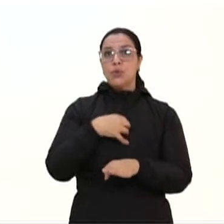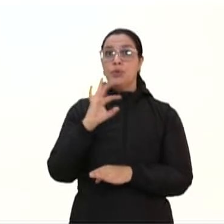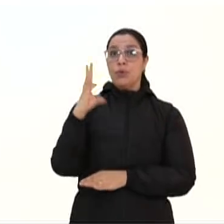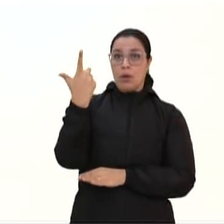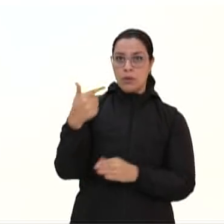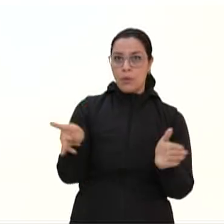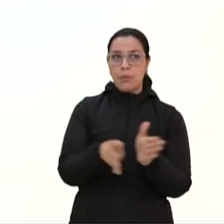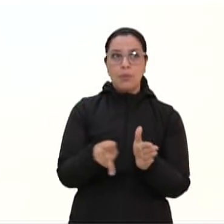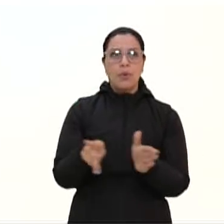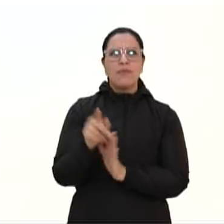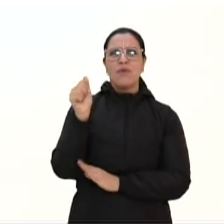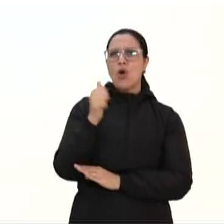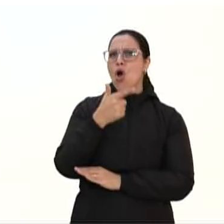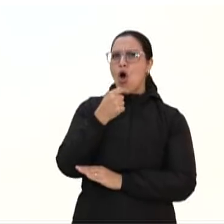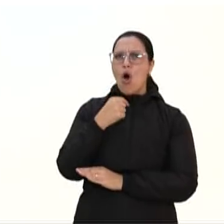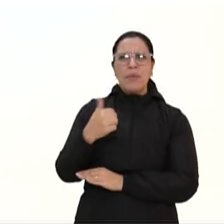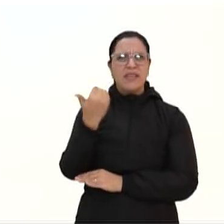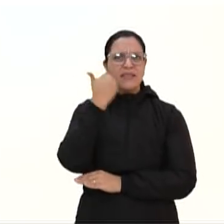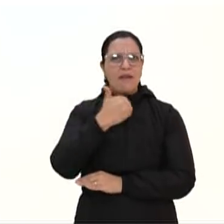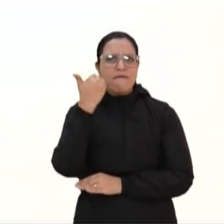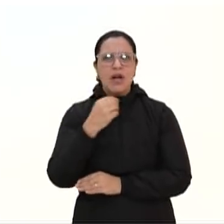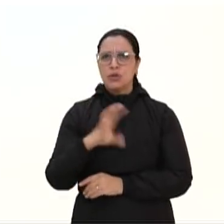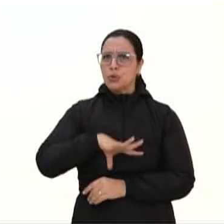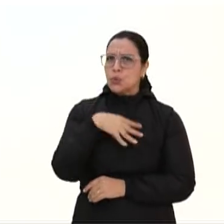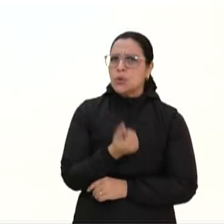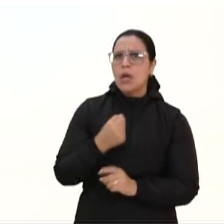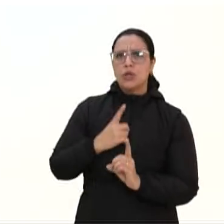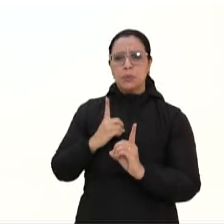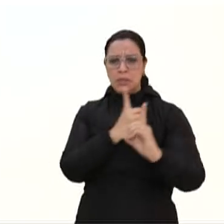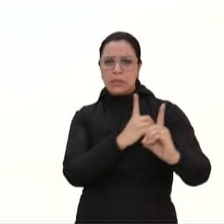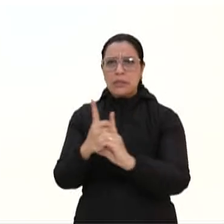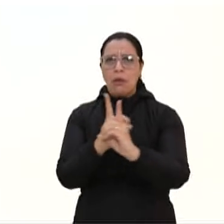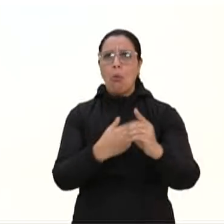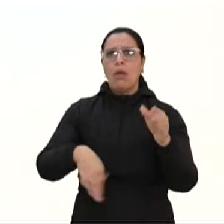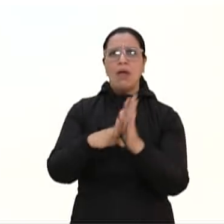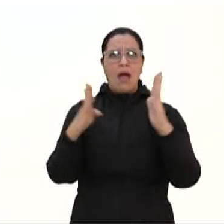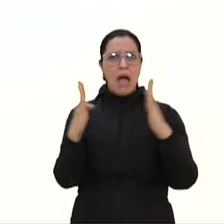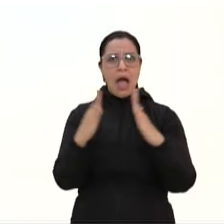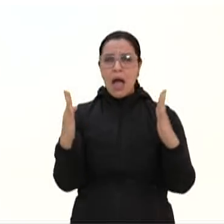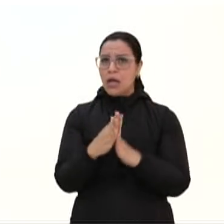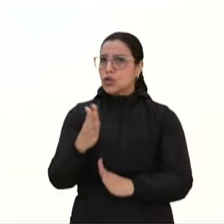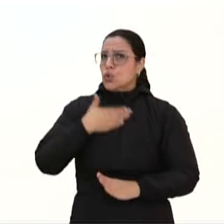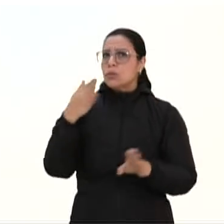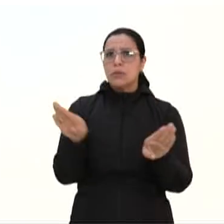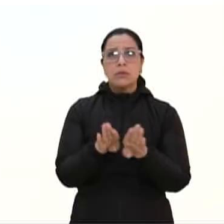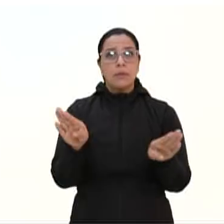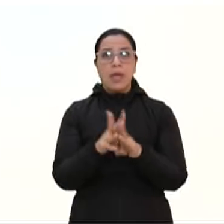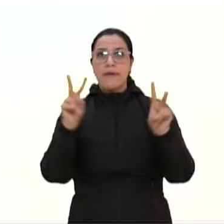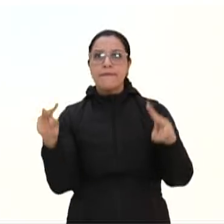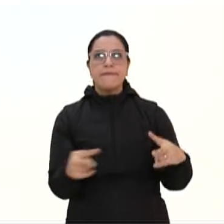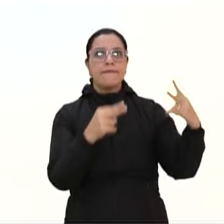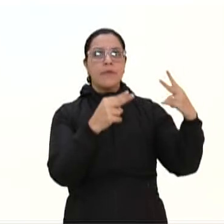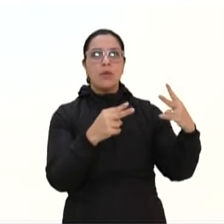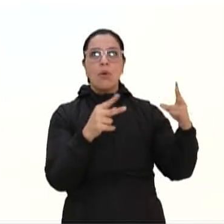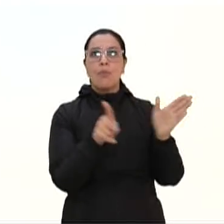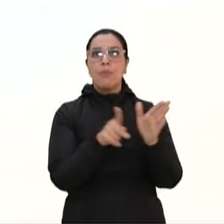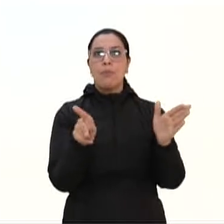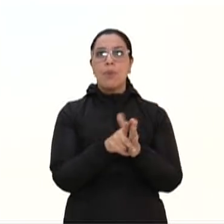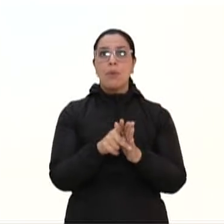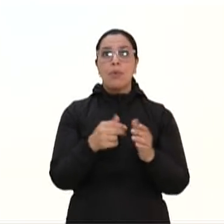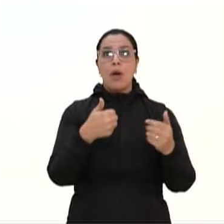sugere o quê? Nesse contexto, pressa e medo. Continuando o texto, a empregada veio abrir e